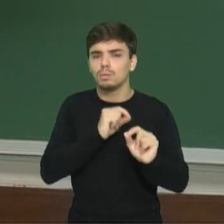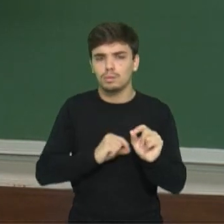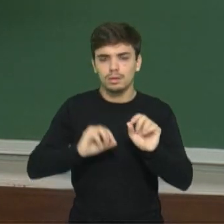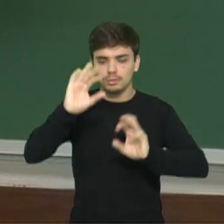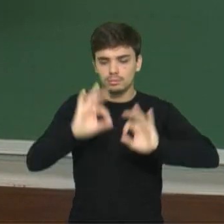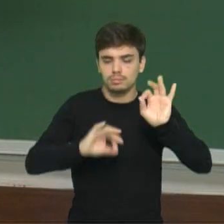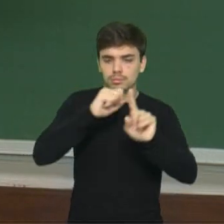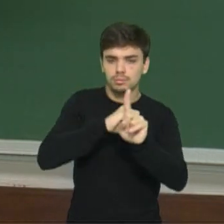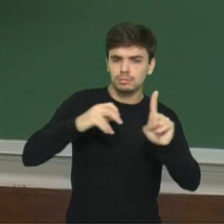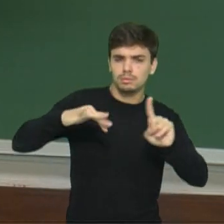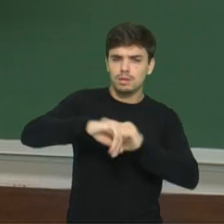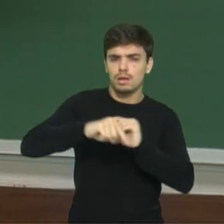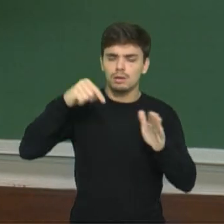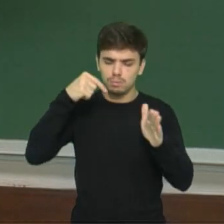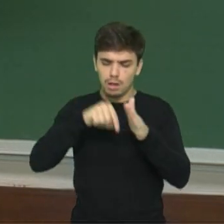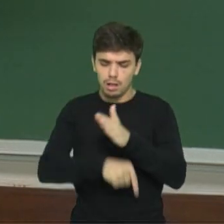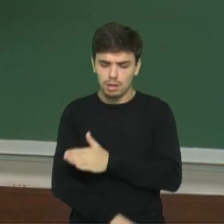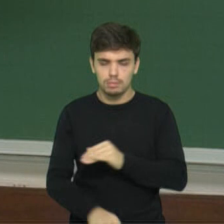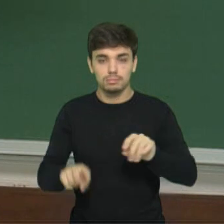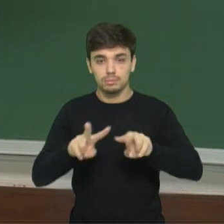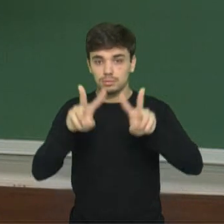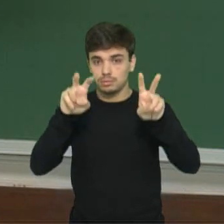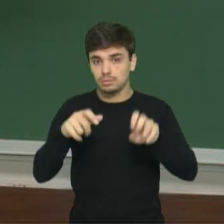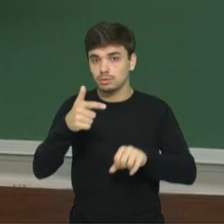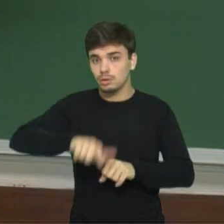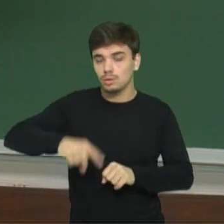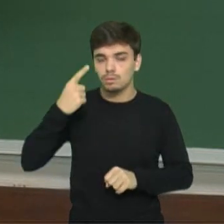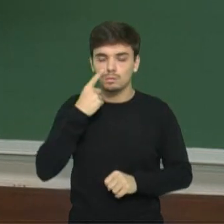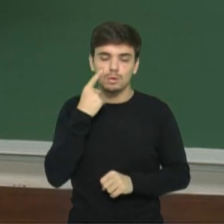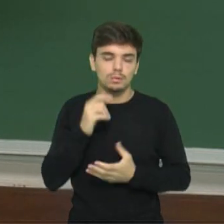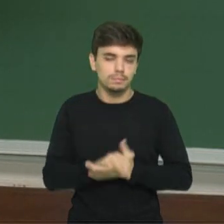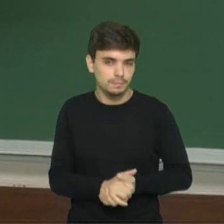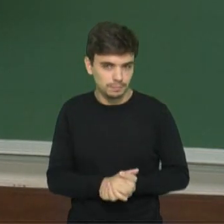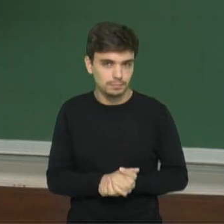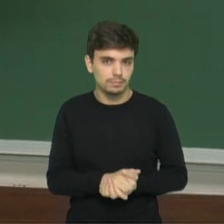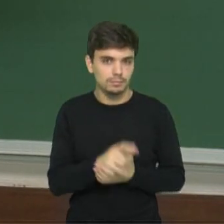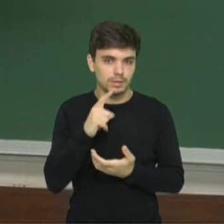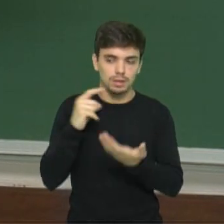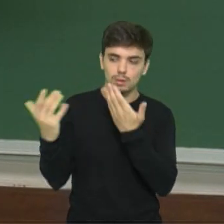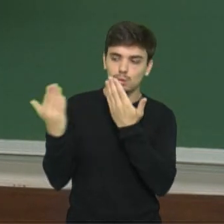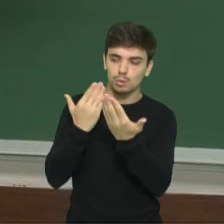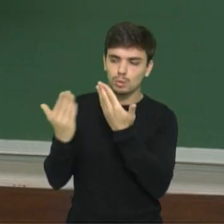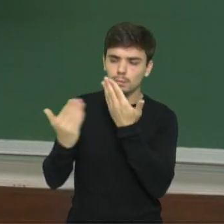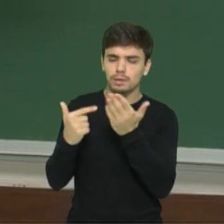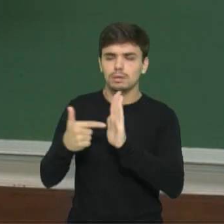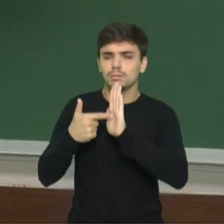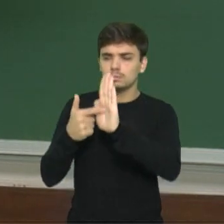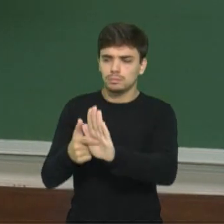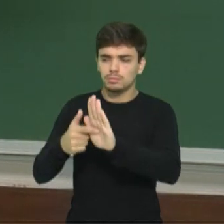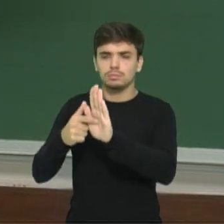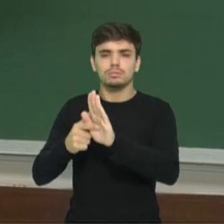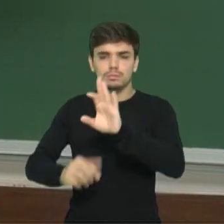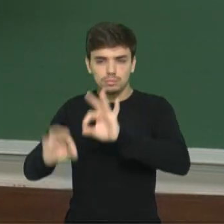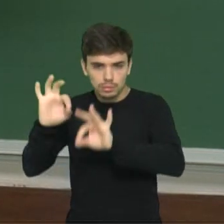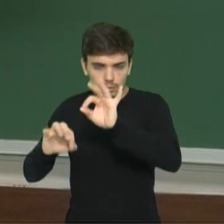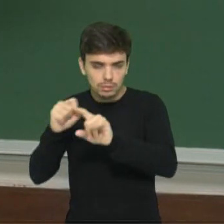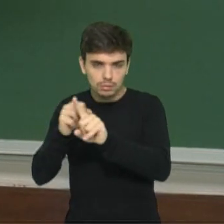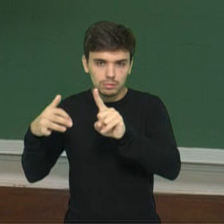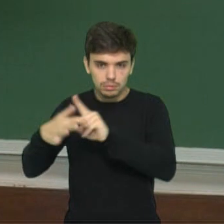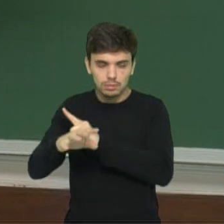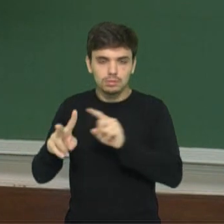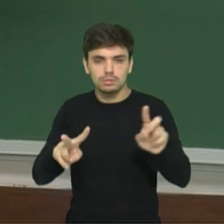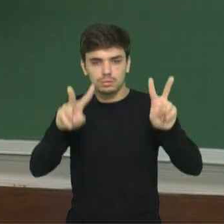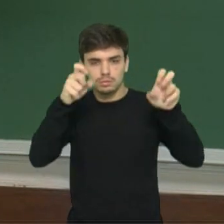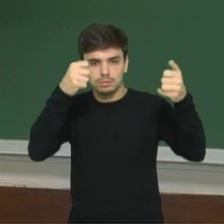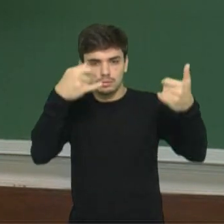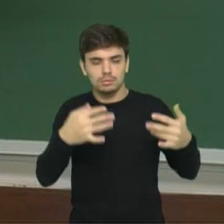sociais profundas. Bom, de novo, né, fazendo aquela comparação, propôs reforma social, está falando